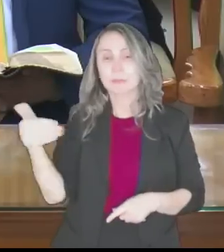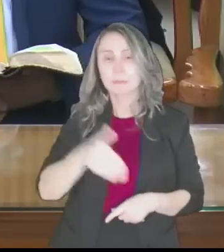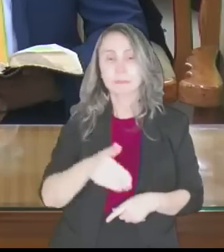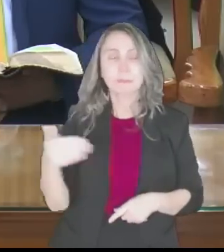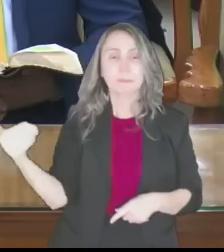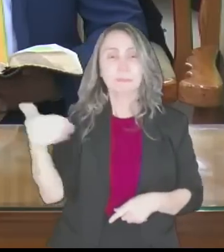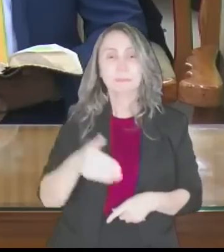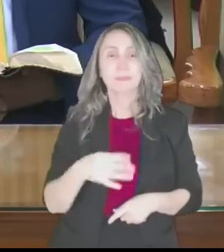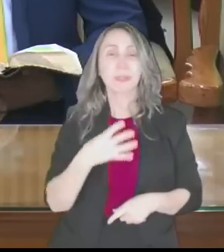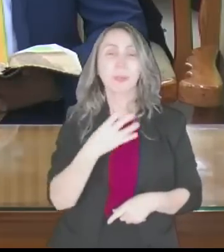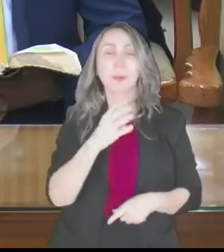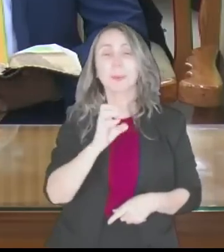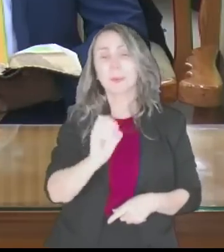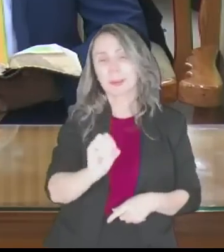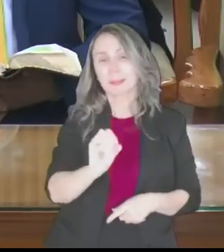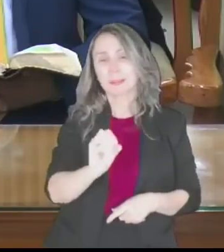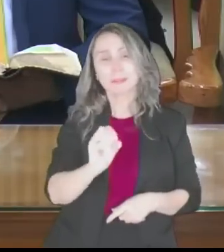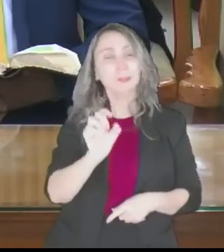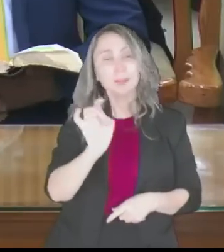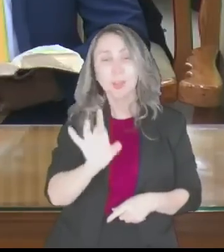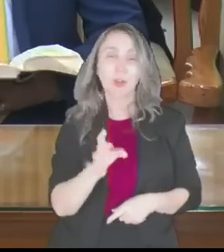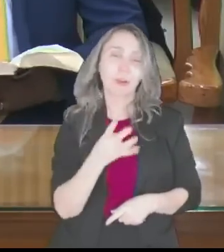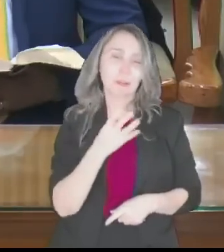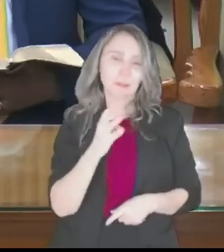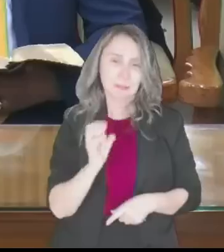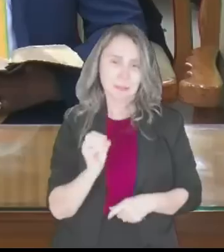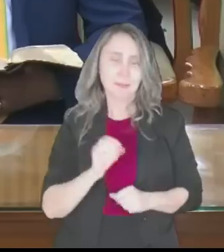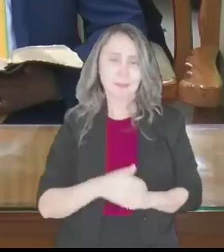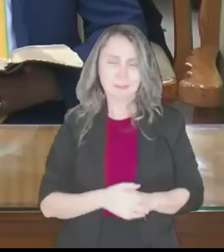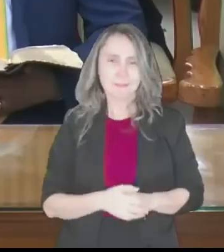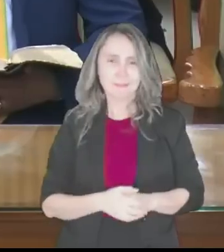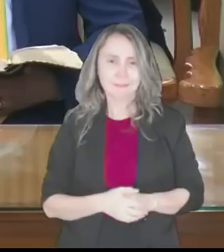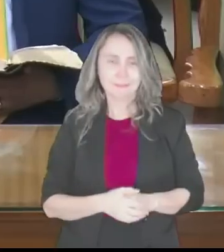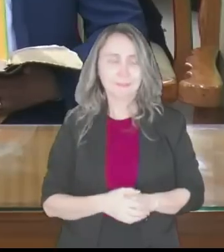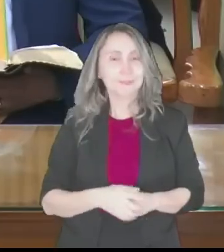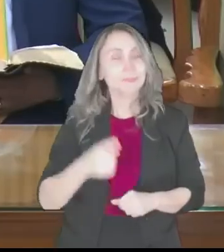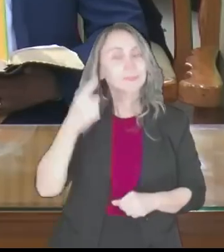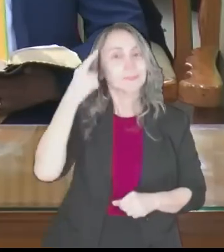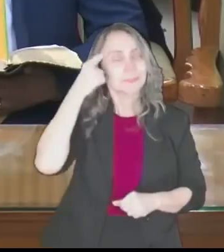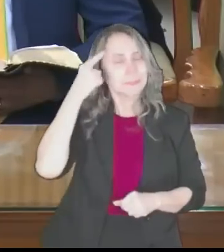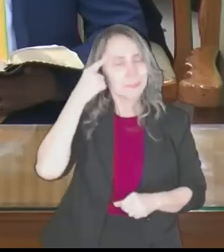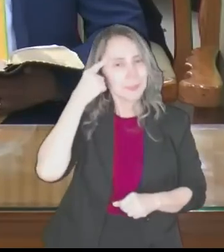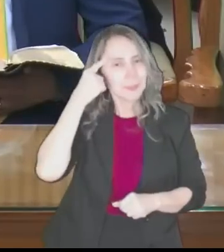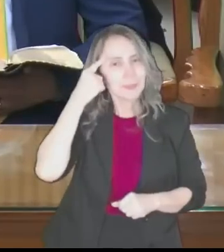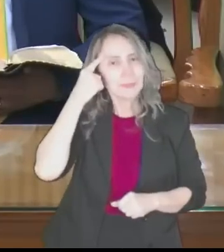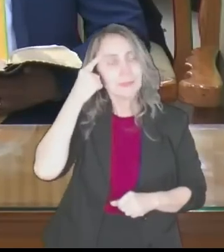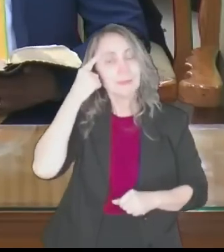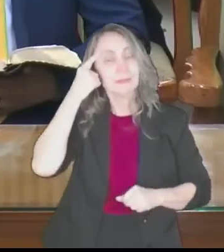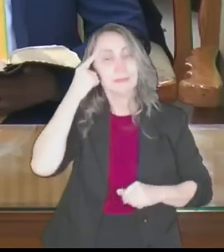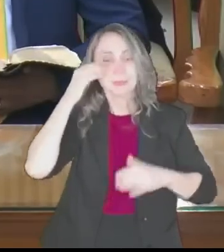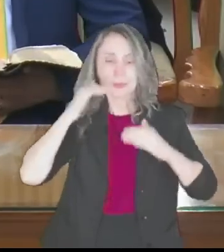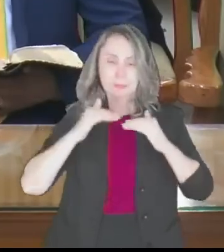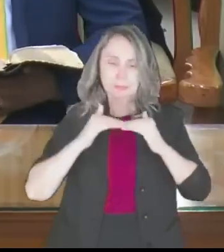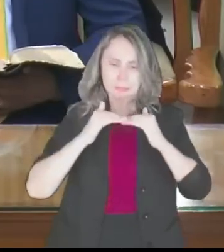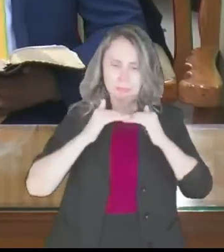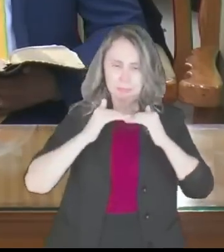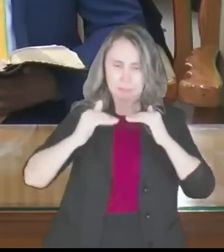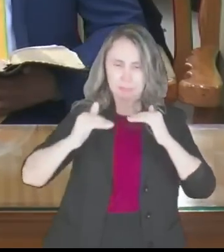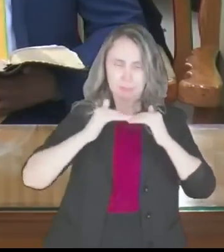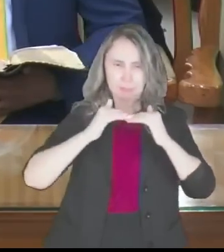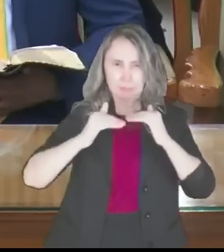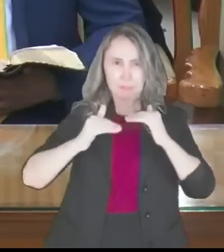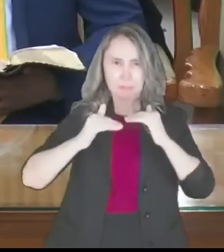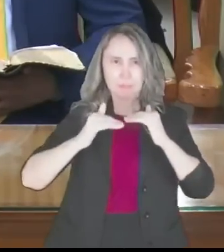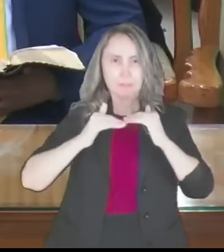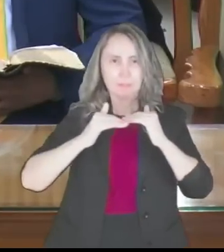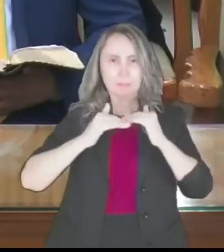Ora, se não estão vindo nem a casa da mãe para aprender geral, imagine subir para onde? Para a câmara, que é